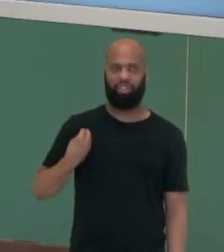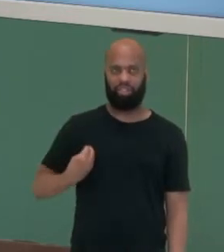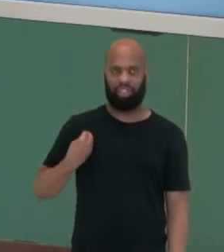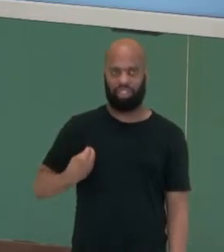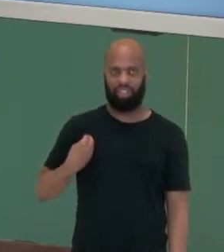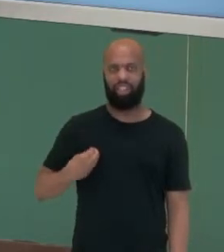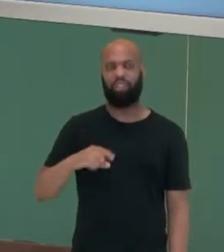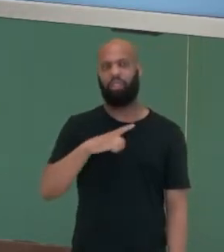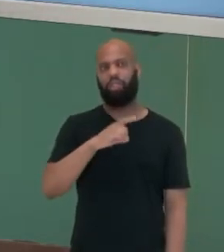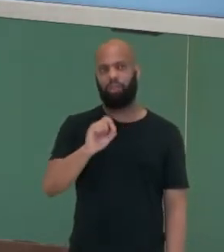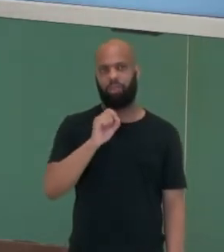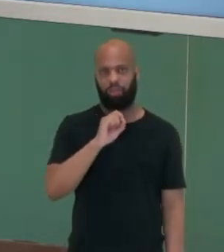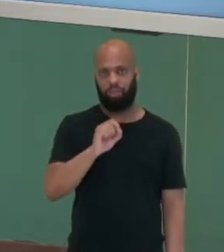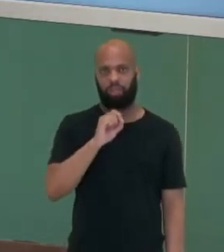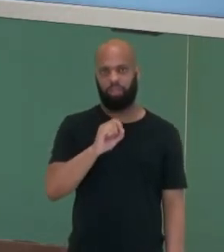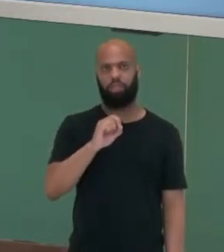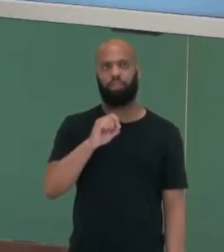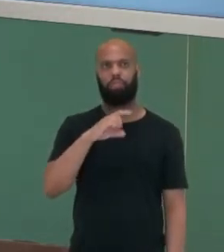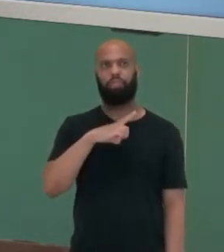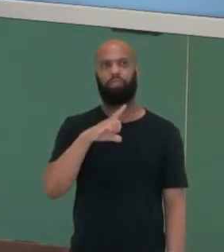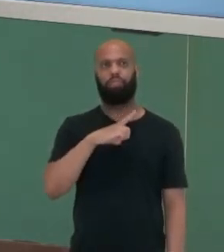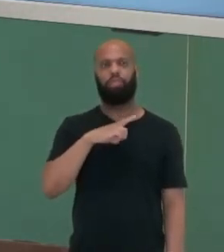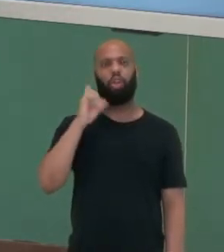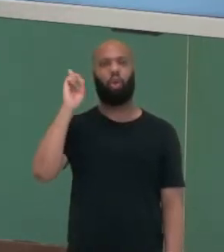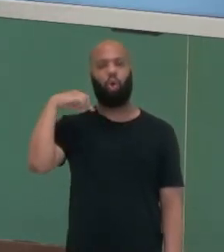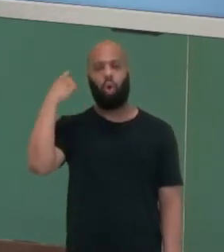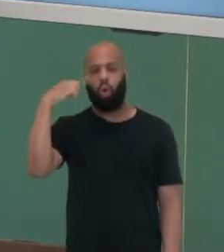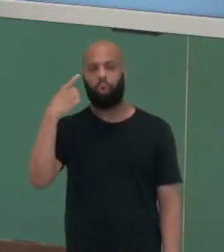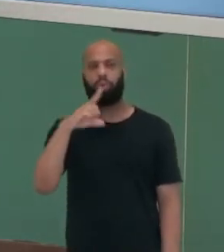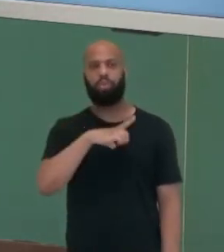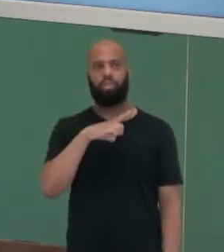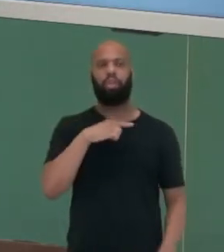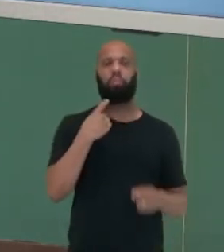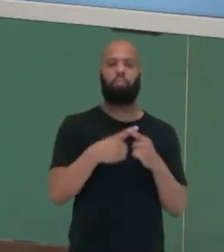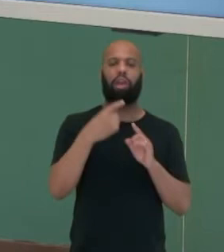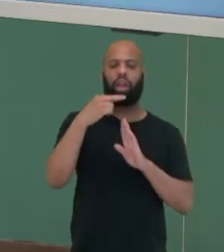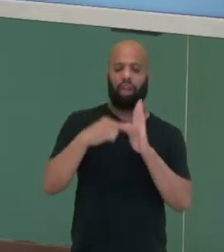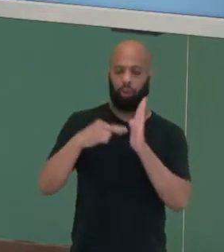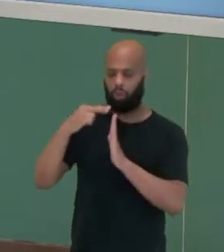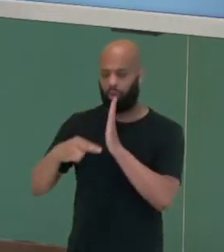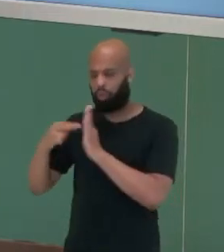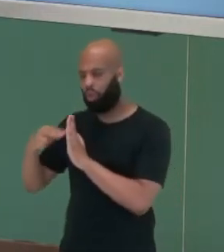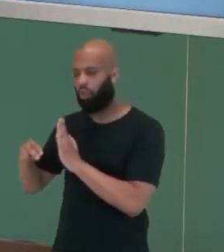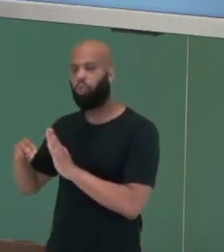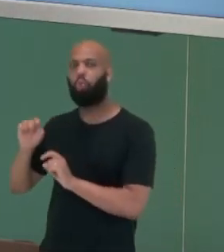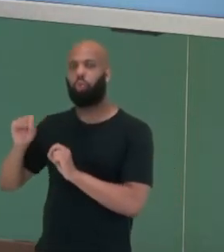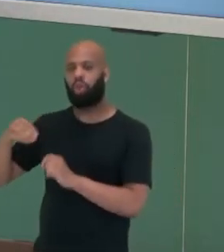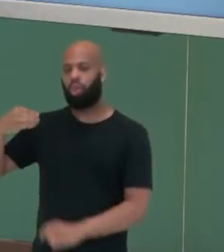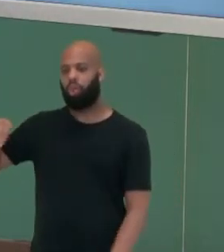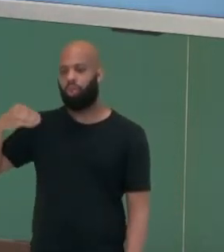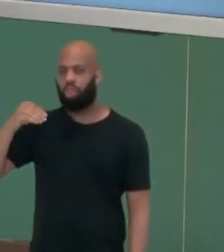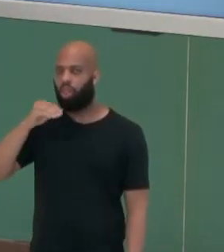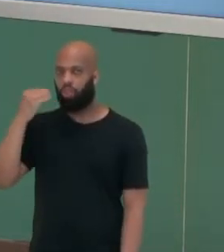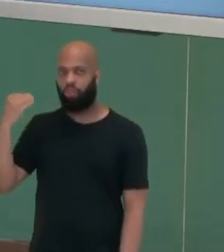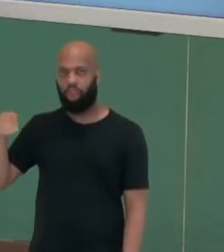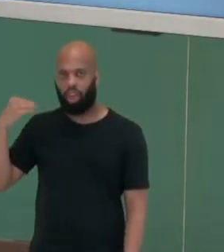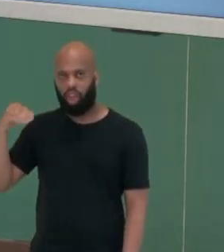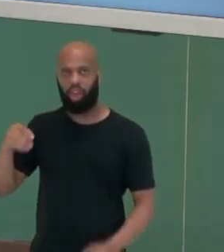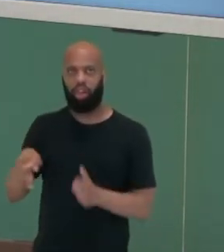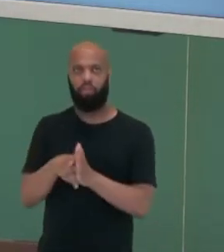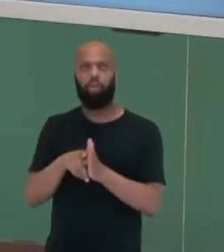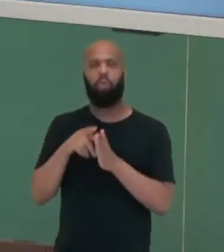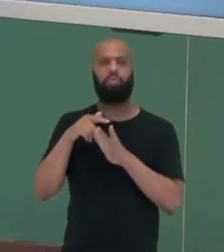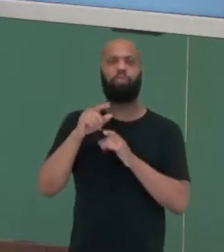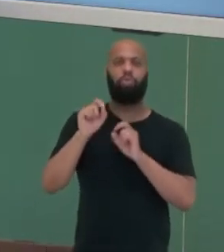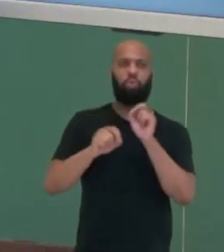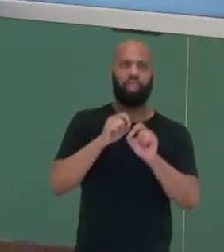segundo a história do livro, ficando maluco, louco, de tanto ler as chamadas novelas de cavalaria. Se você não sabe o que é